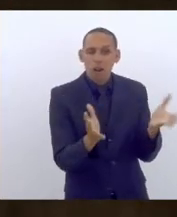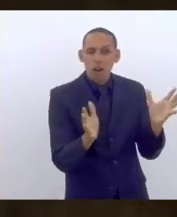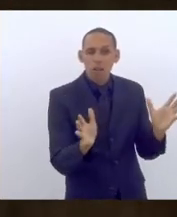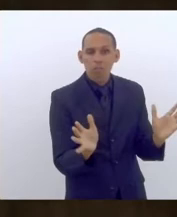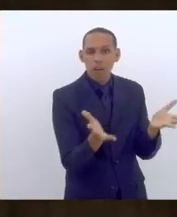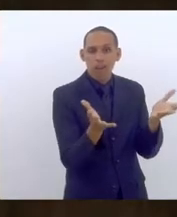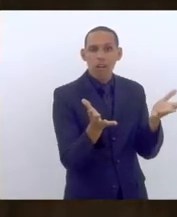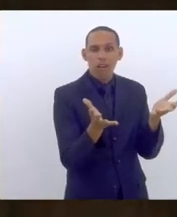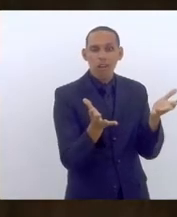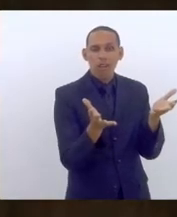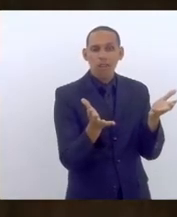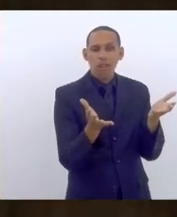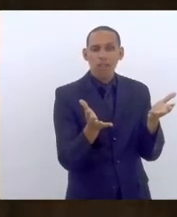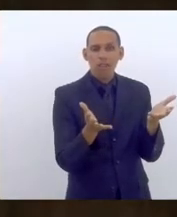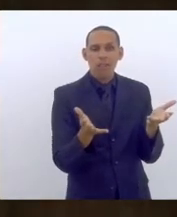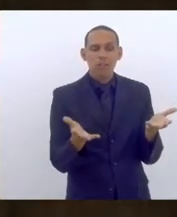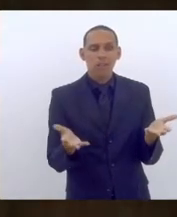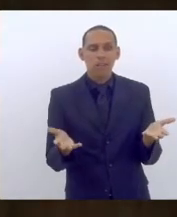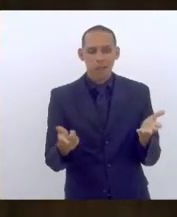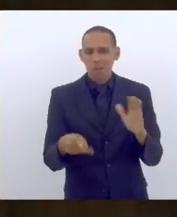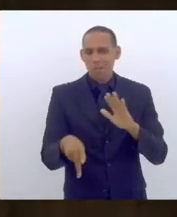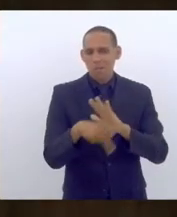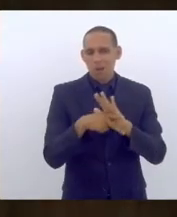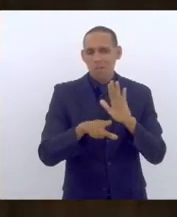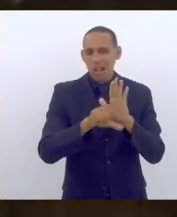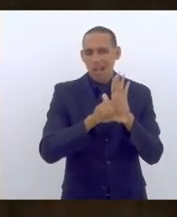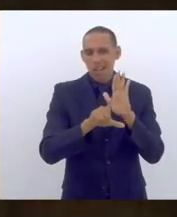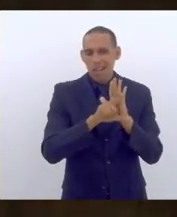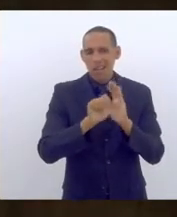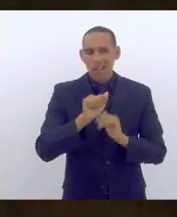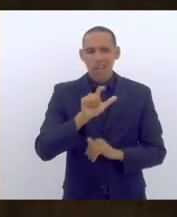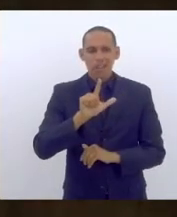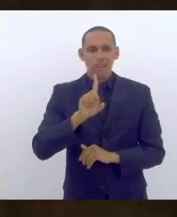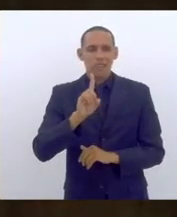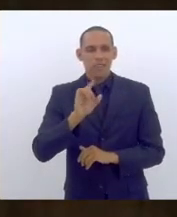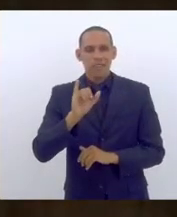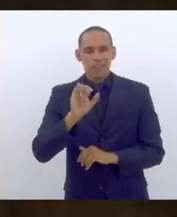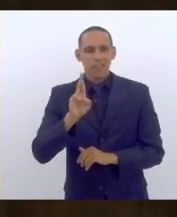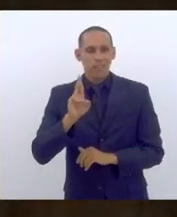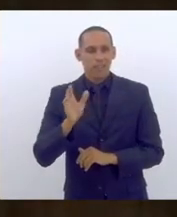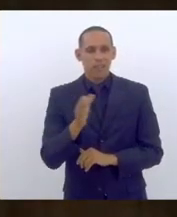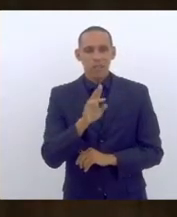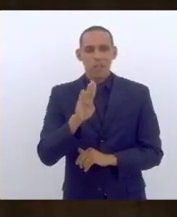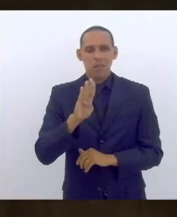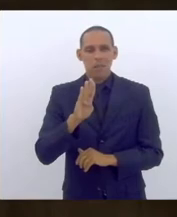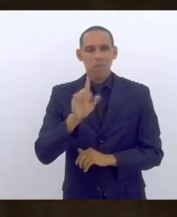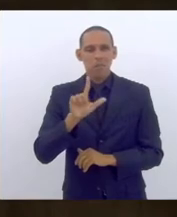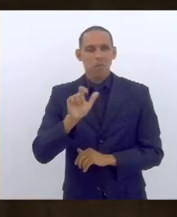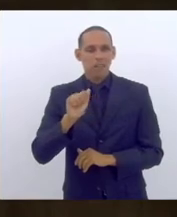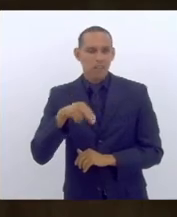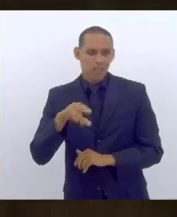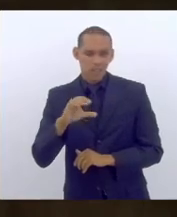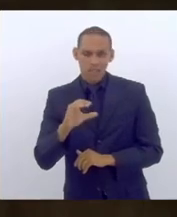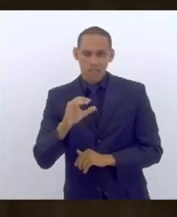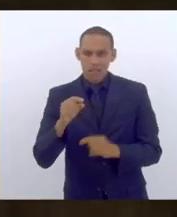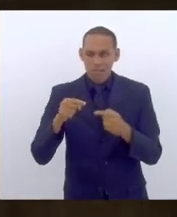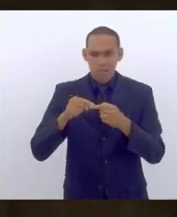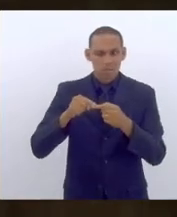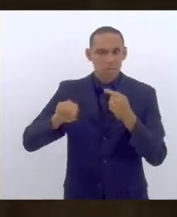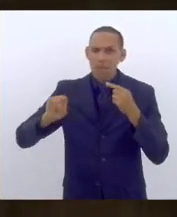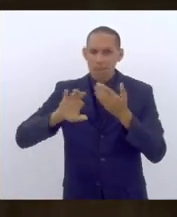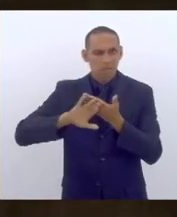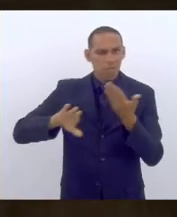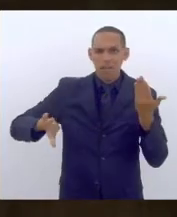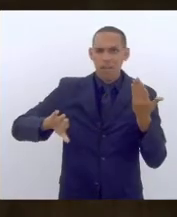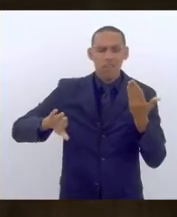é pela lei aldebank não tem tem a ver com isto é um fomento ele tem